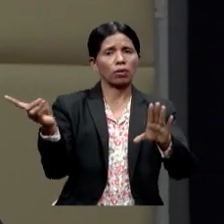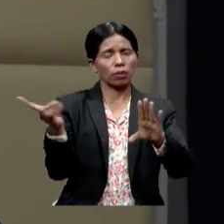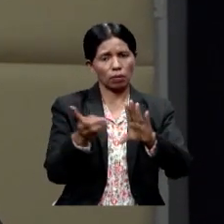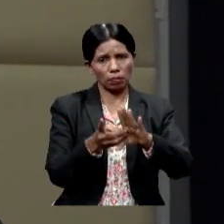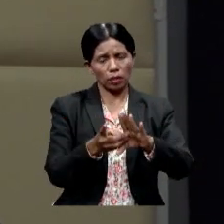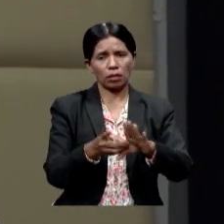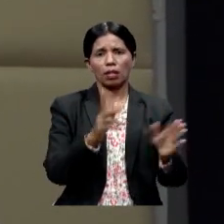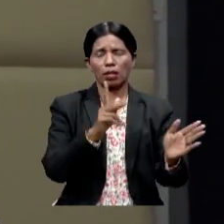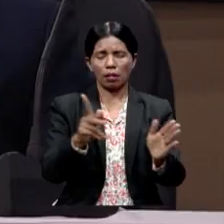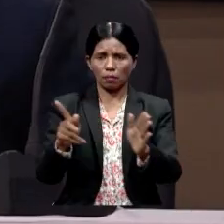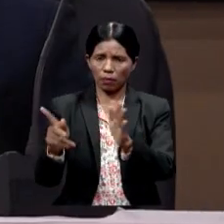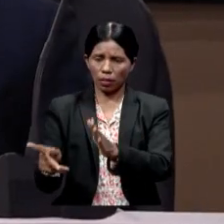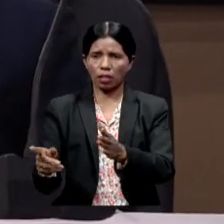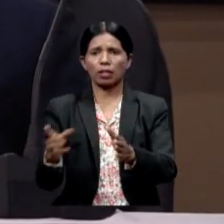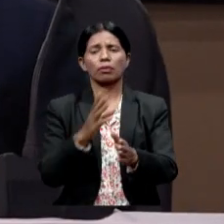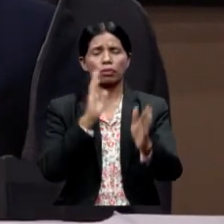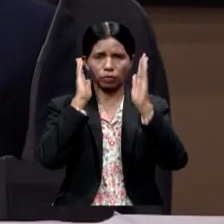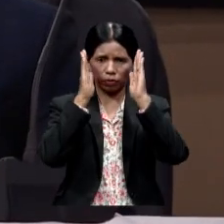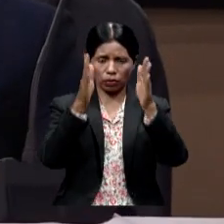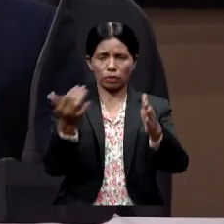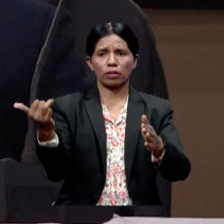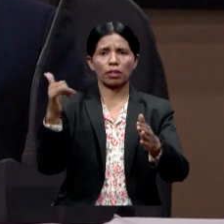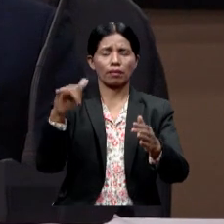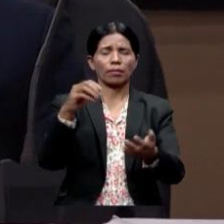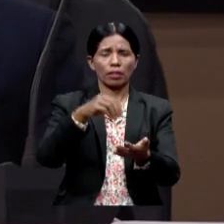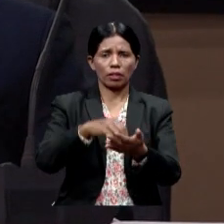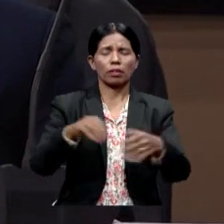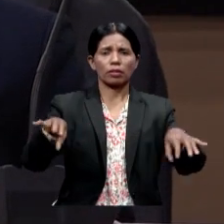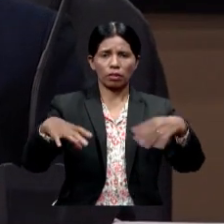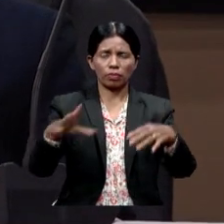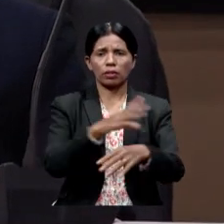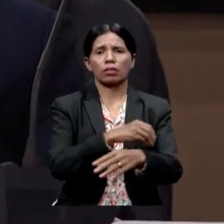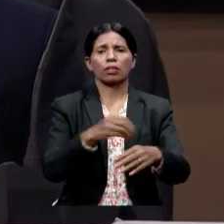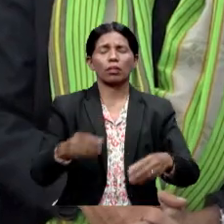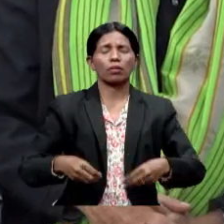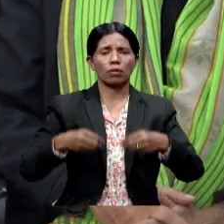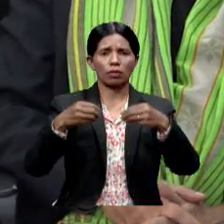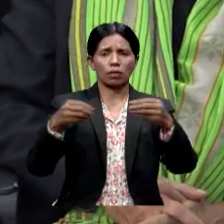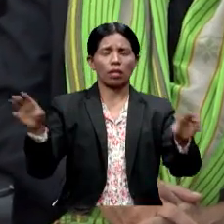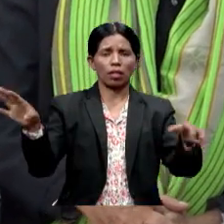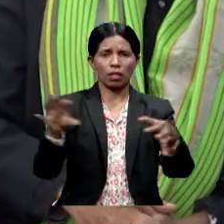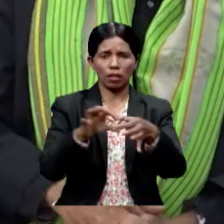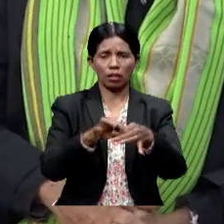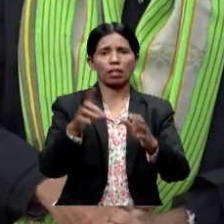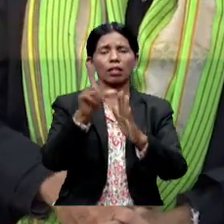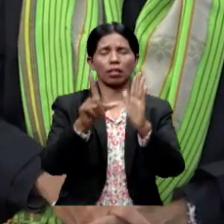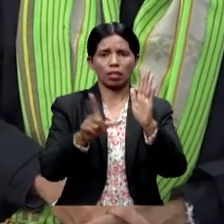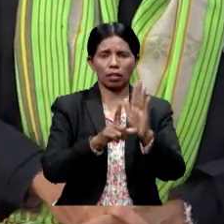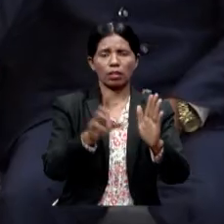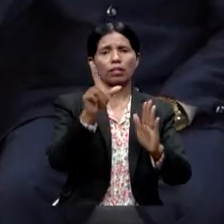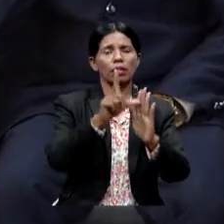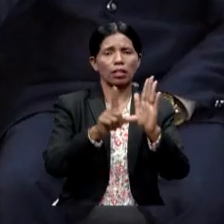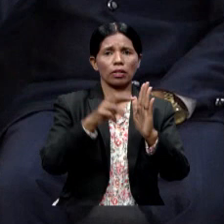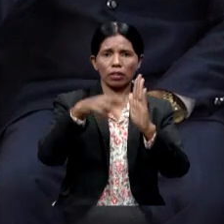plano estratégico Sira, liu-liu a tu melhora sistema licenciamento, no moça o ajustamento, balei no procedimento